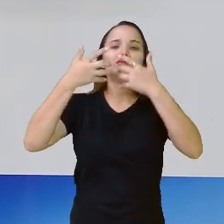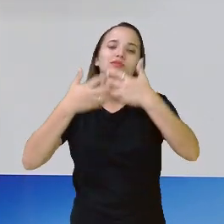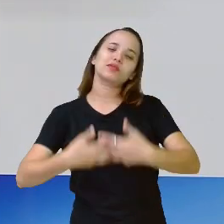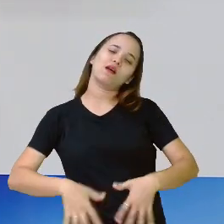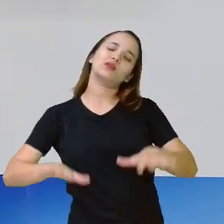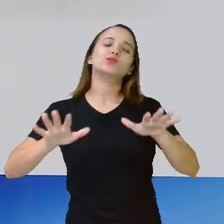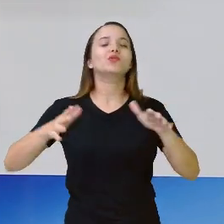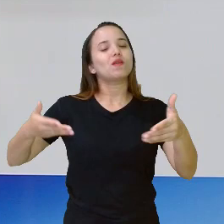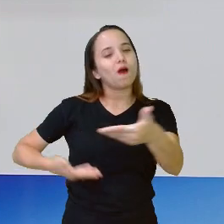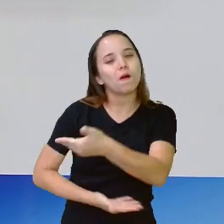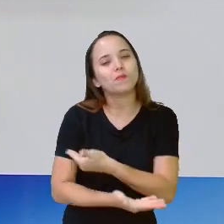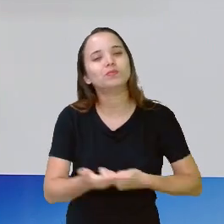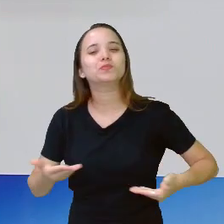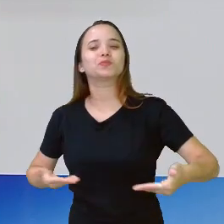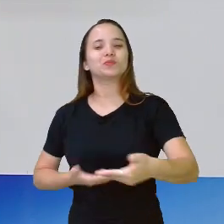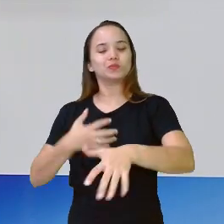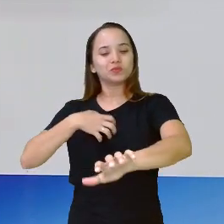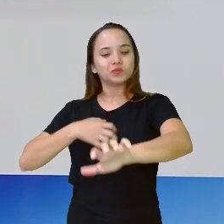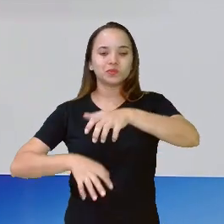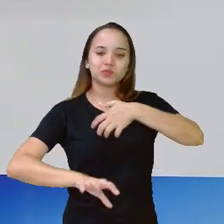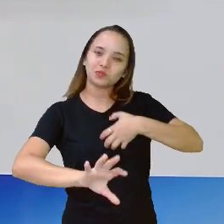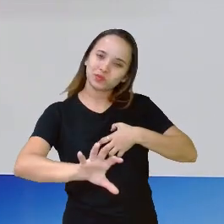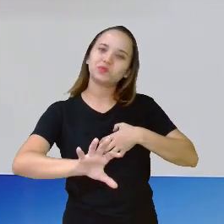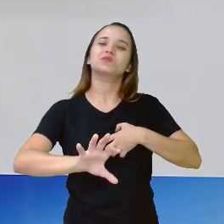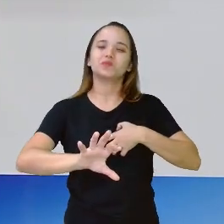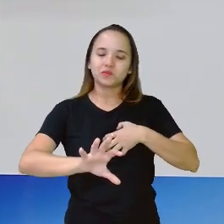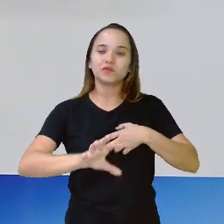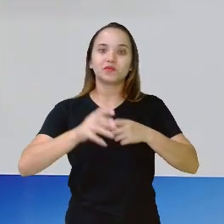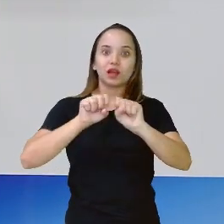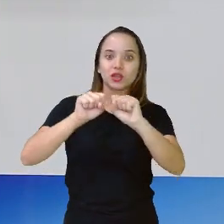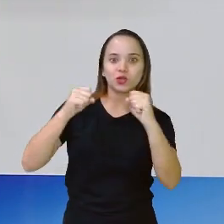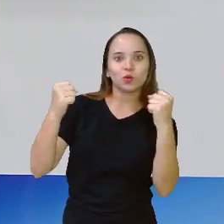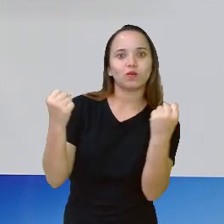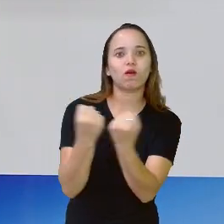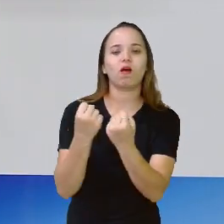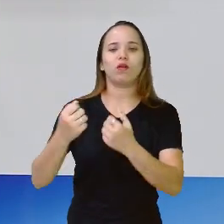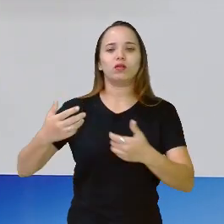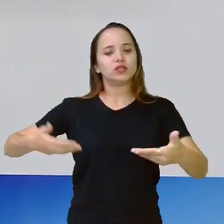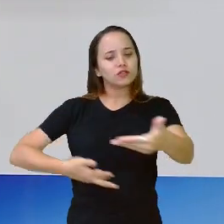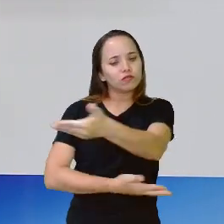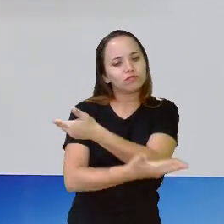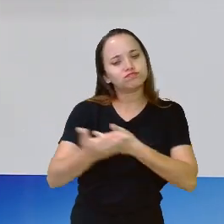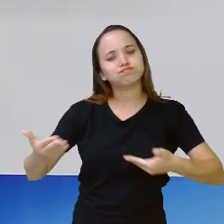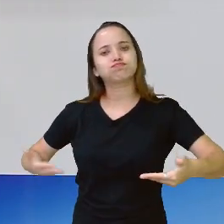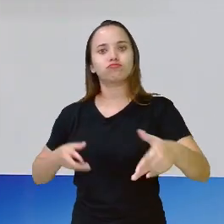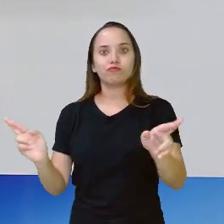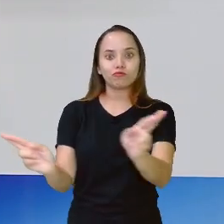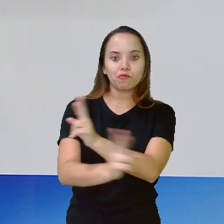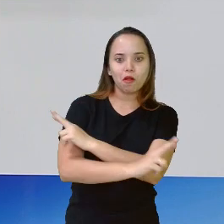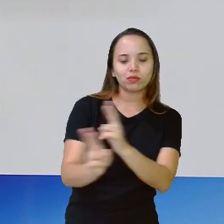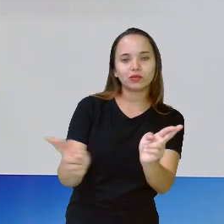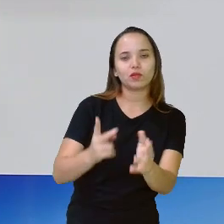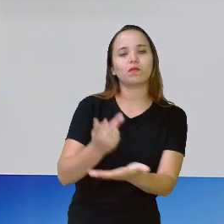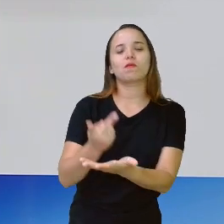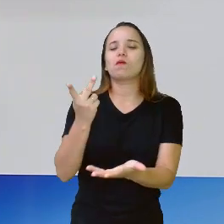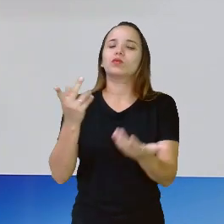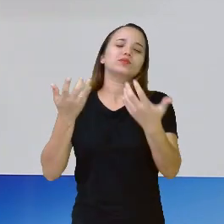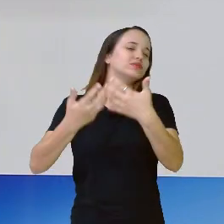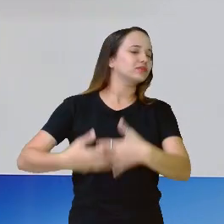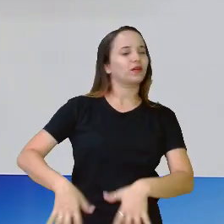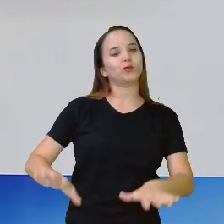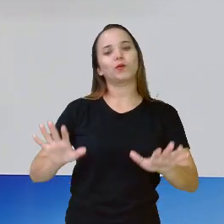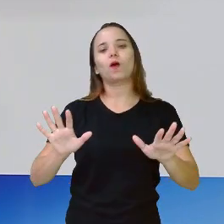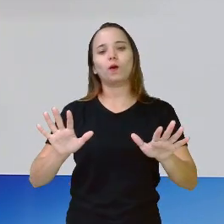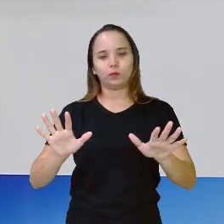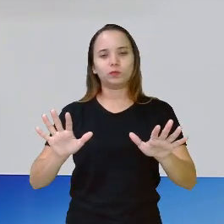a interação, a empatia, a socialização. Então vai acontecendo de maneira muito